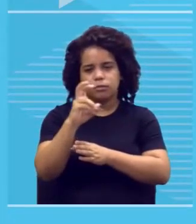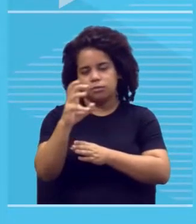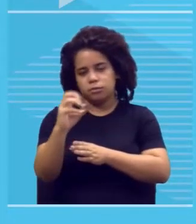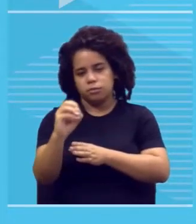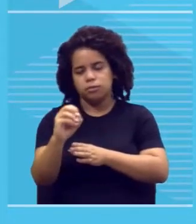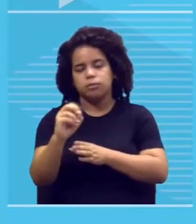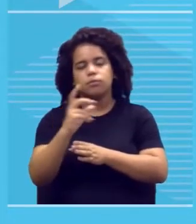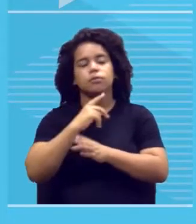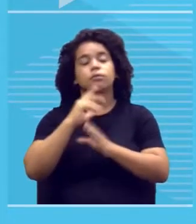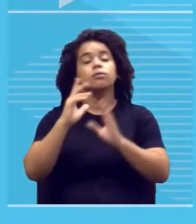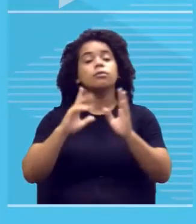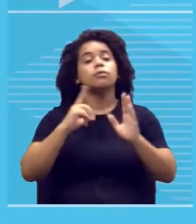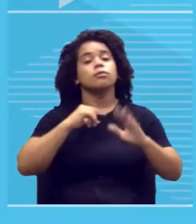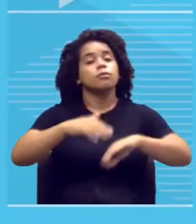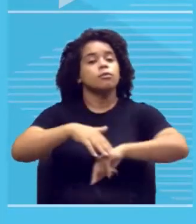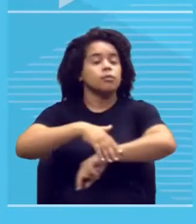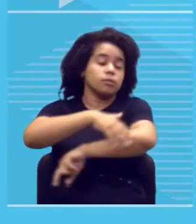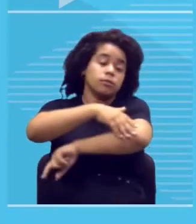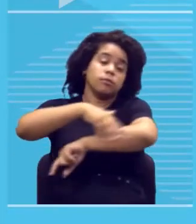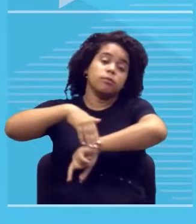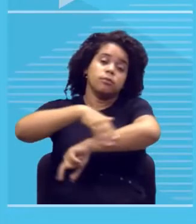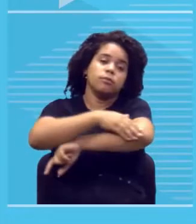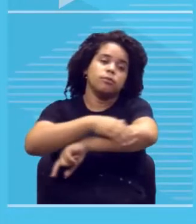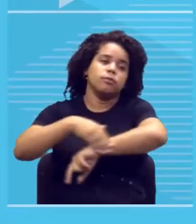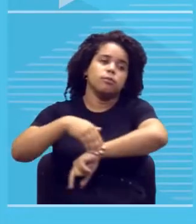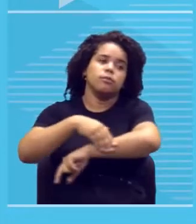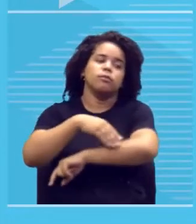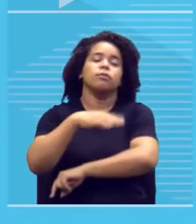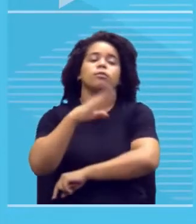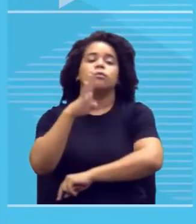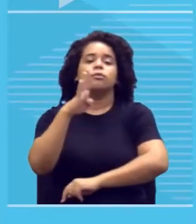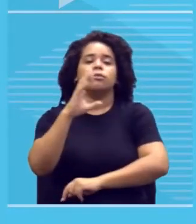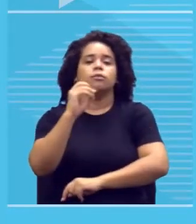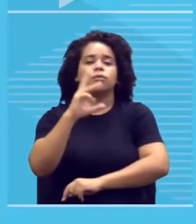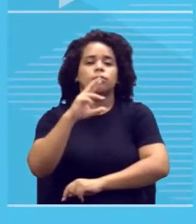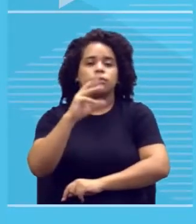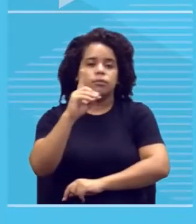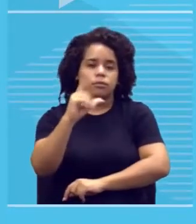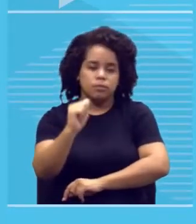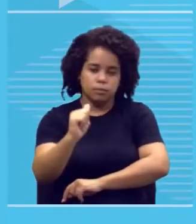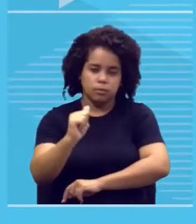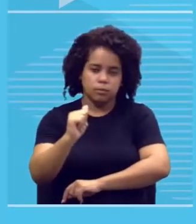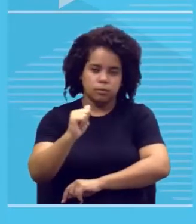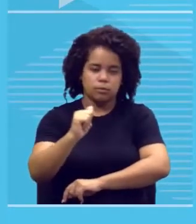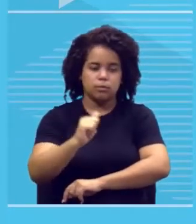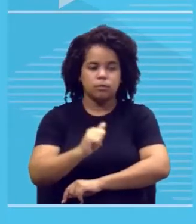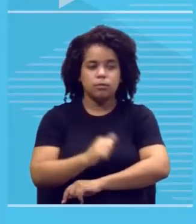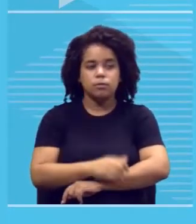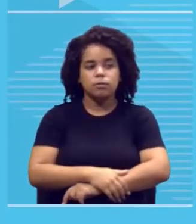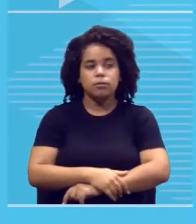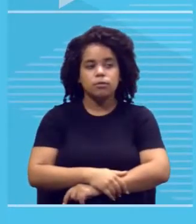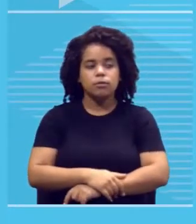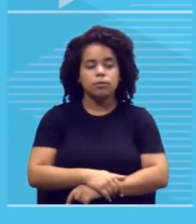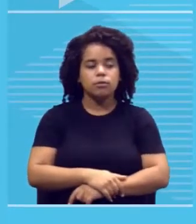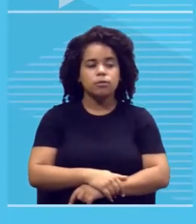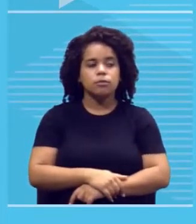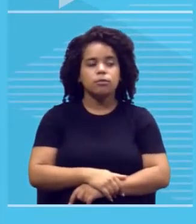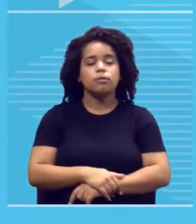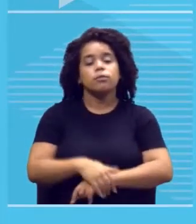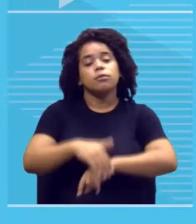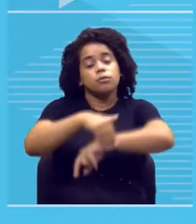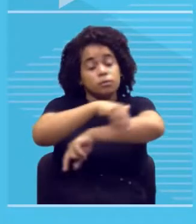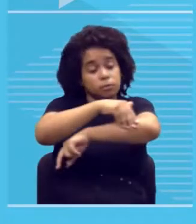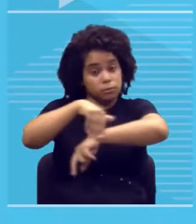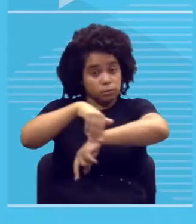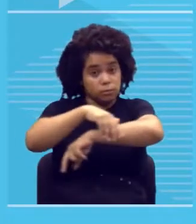chamada de Rua da Beira ou Rua da borda mais ou menos e onde vários